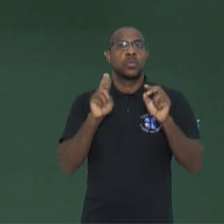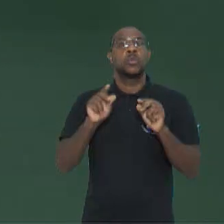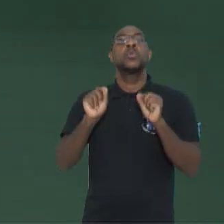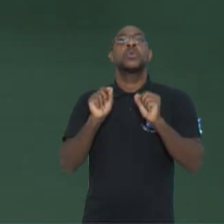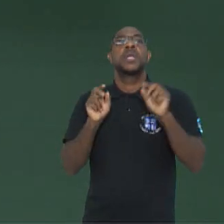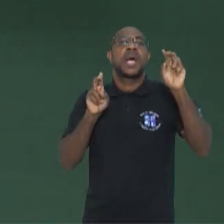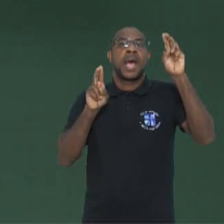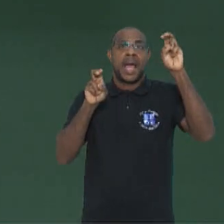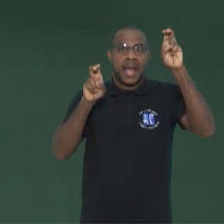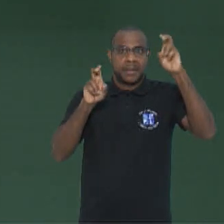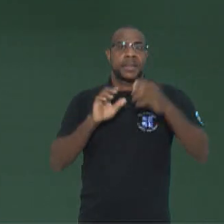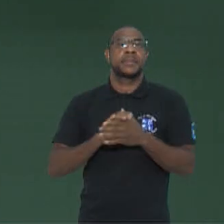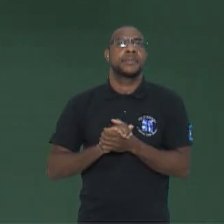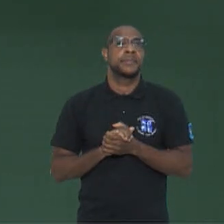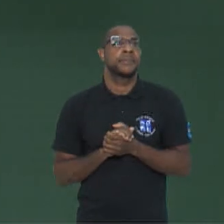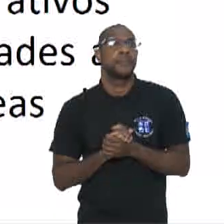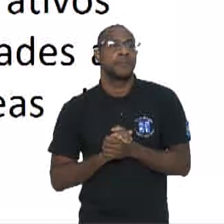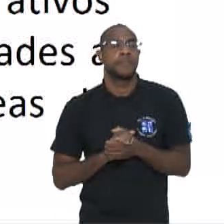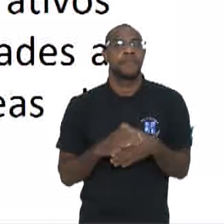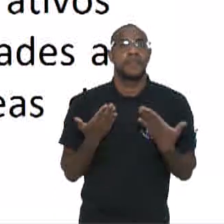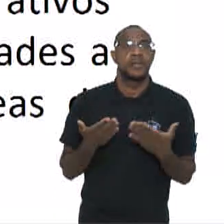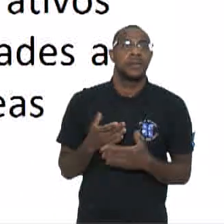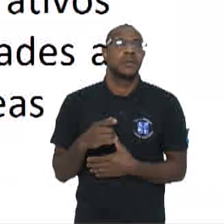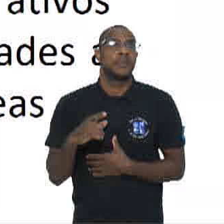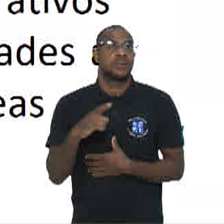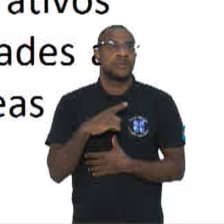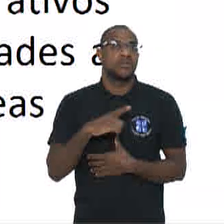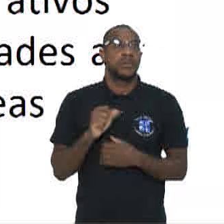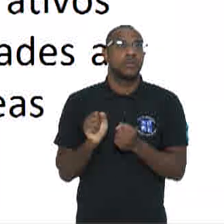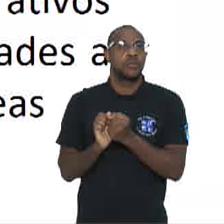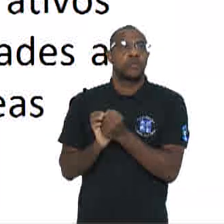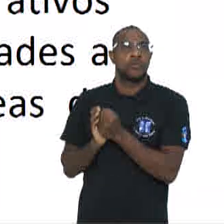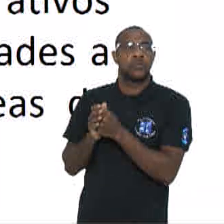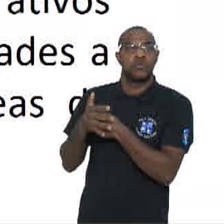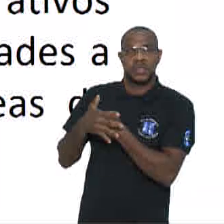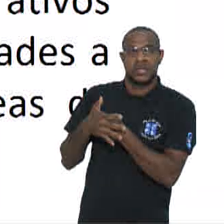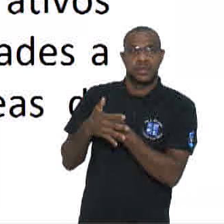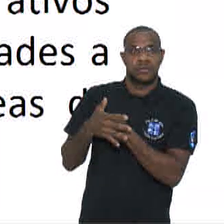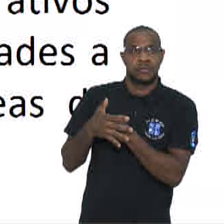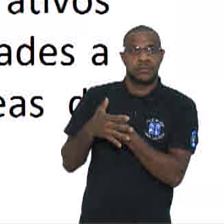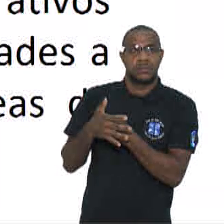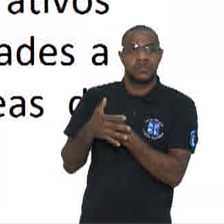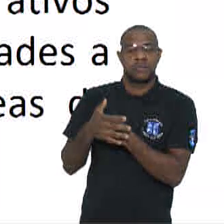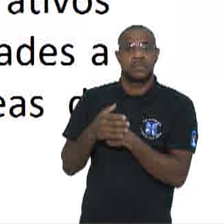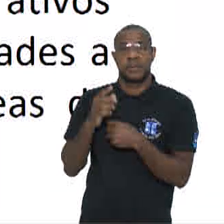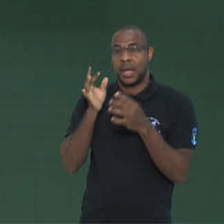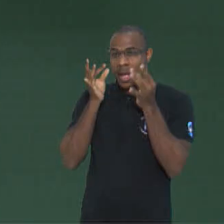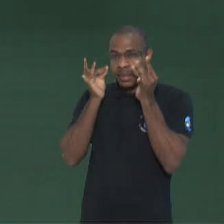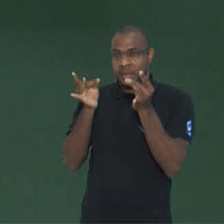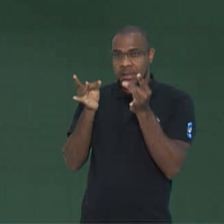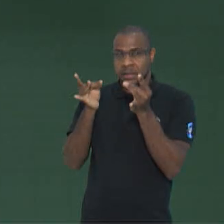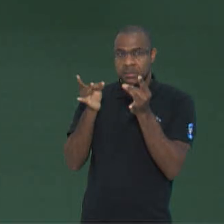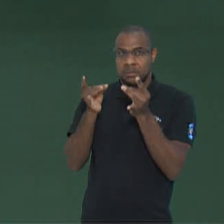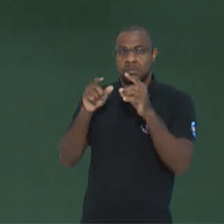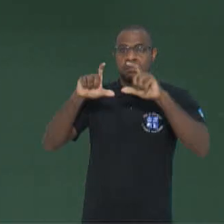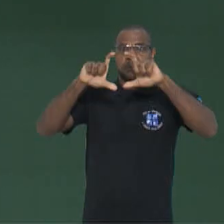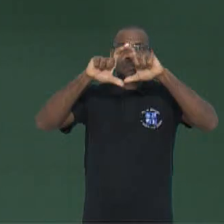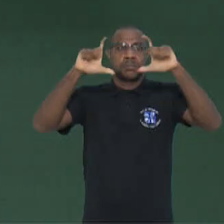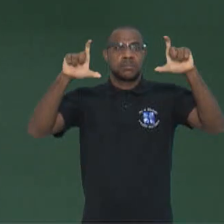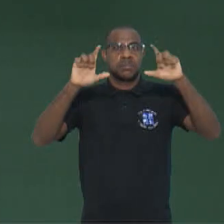aspas, certo? Tivemos o vírus por 20 semanas. Prestem bastante atenção a esse trecho porque